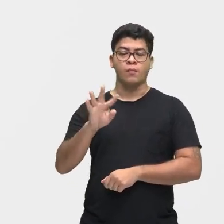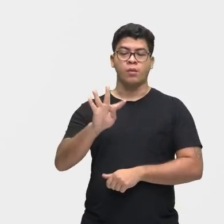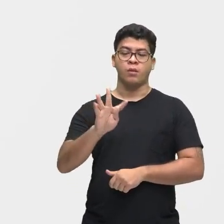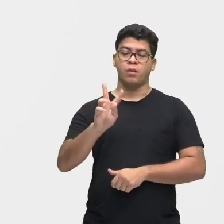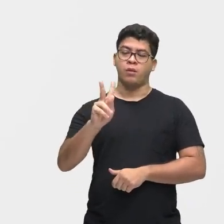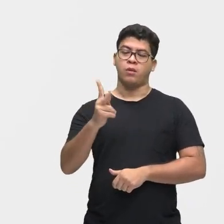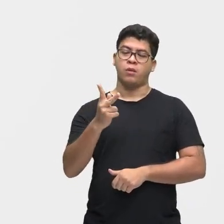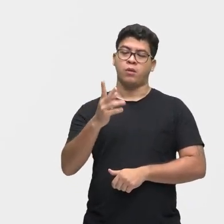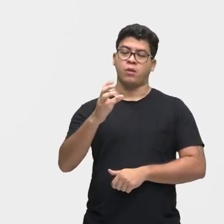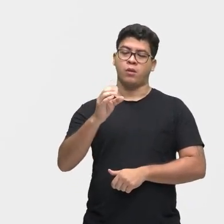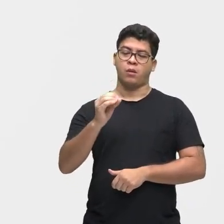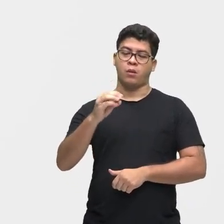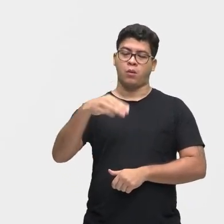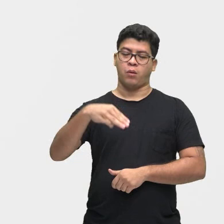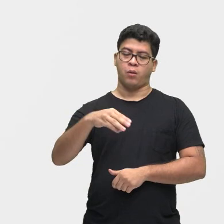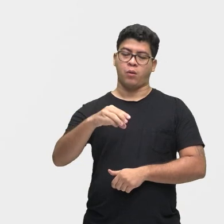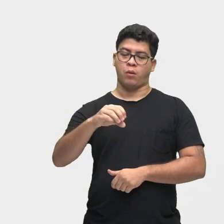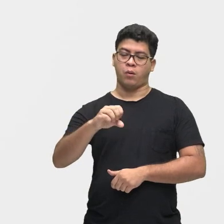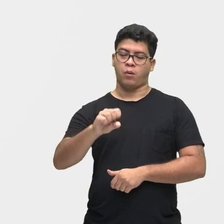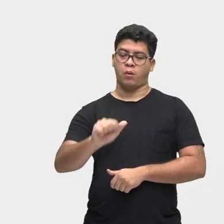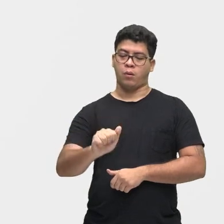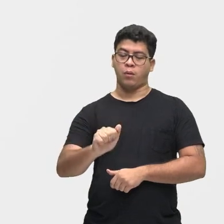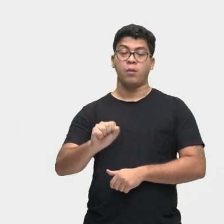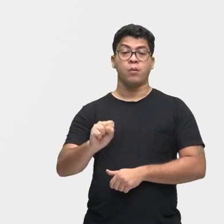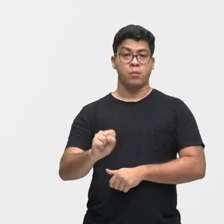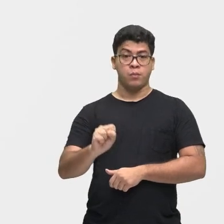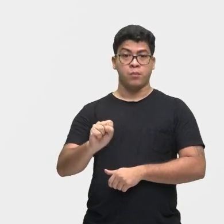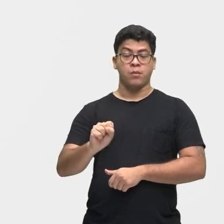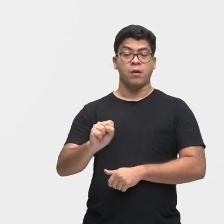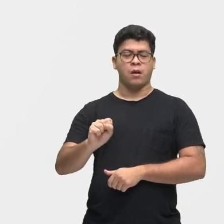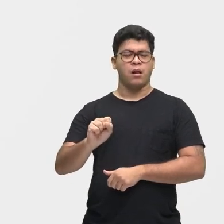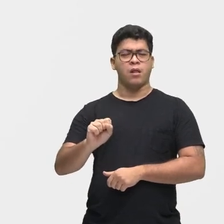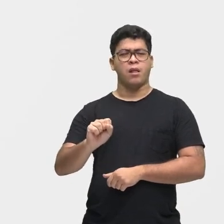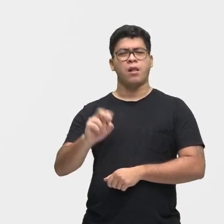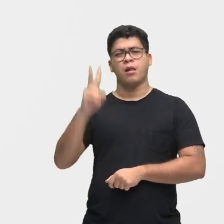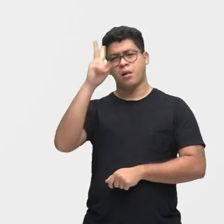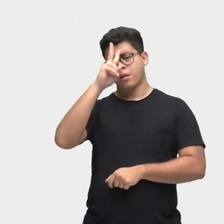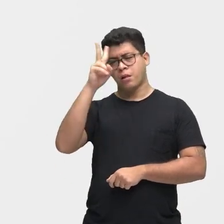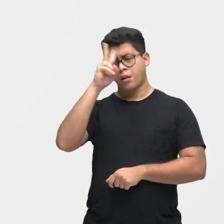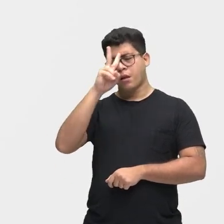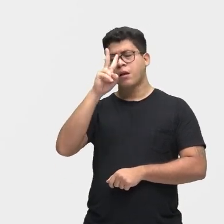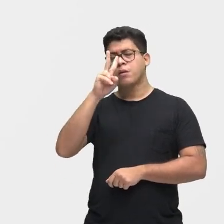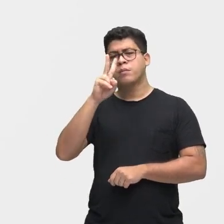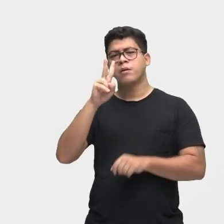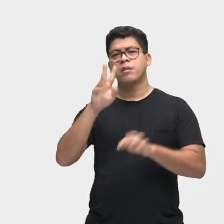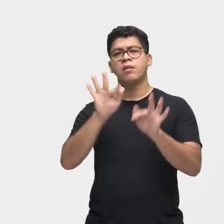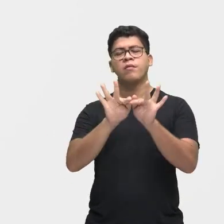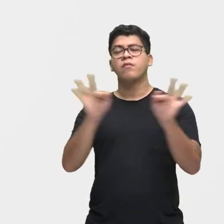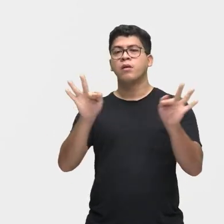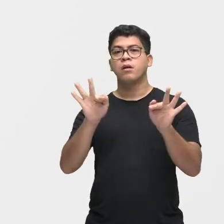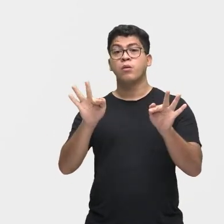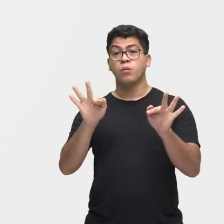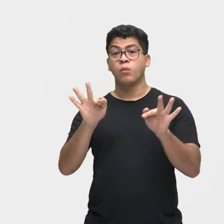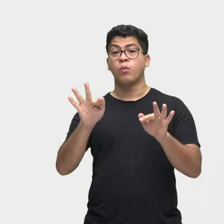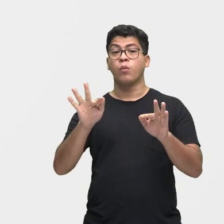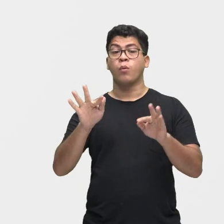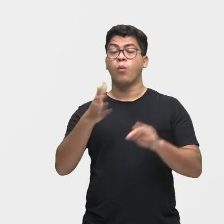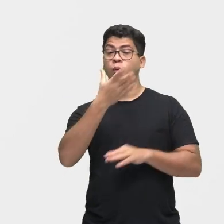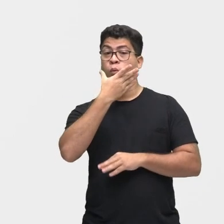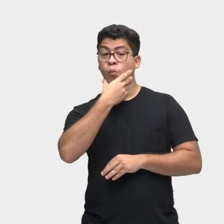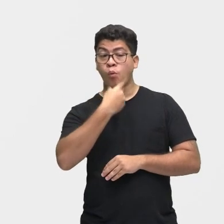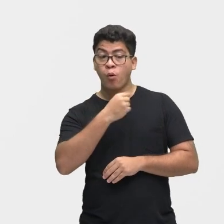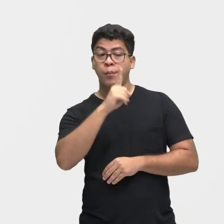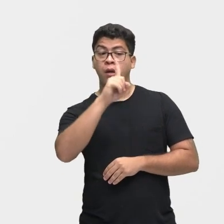Lembra da fala? O homem é o lobo do homem. Não é mesmo? Ele trouxe essa questão também do contrato social, que a